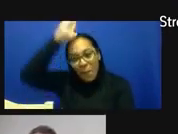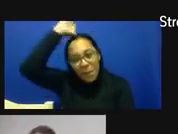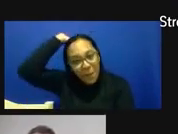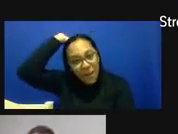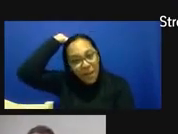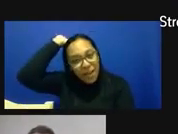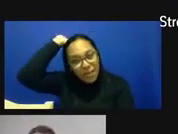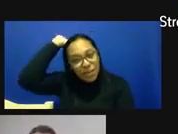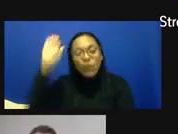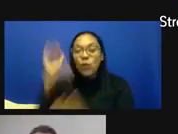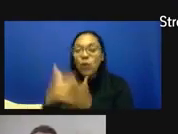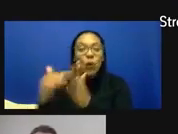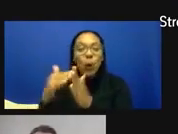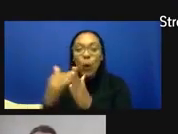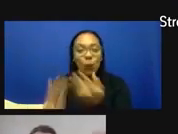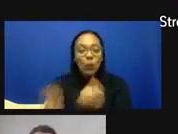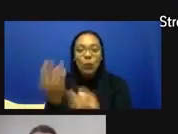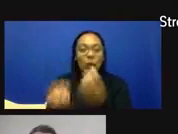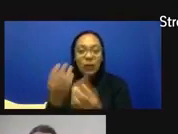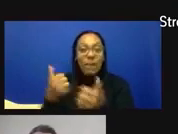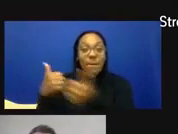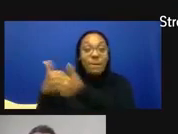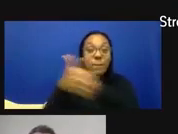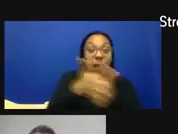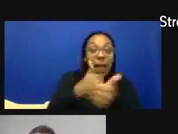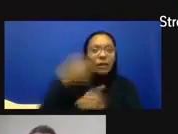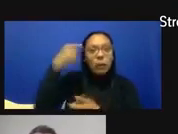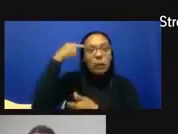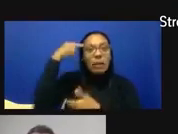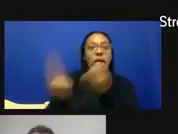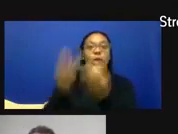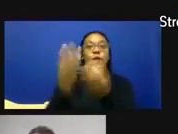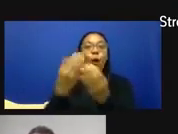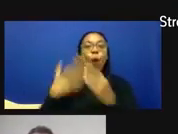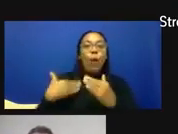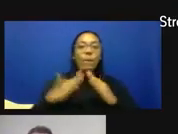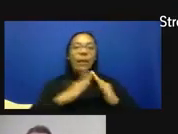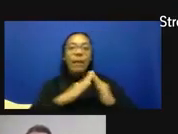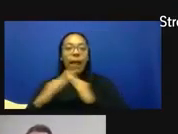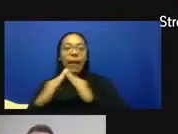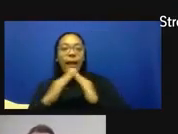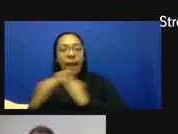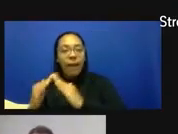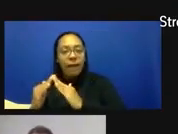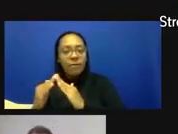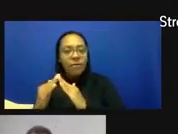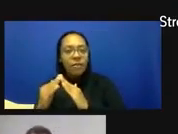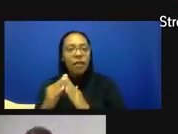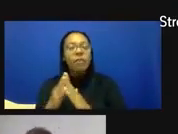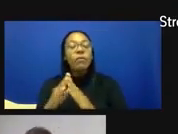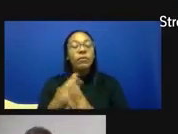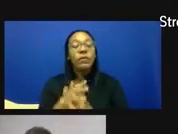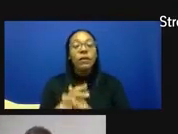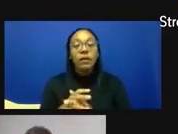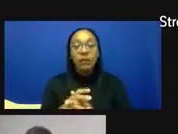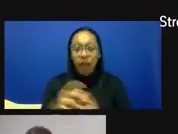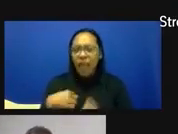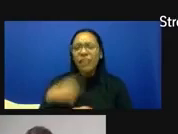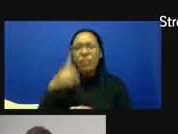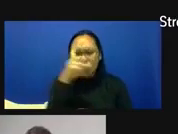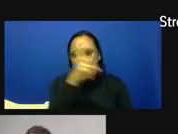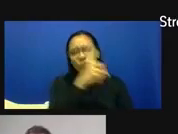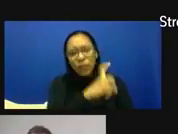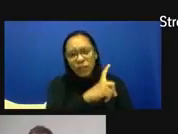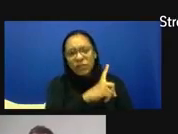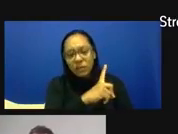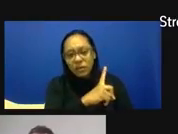tiver fogo que possa atingir a nossa casa, o nosso muro, ou alguém vai se queimar e por aí vai. É duro ter que falar isso,